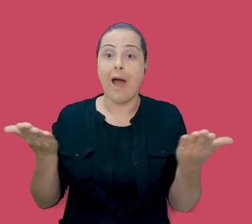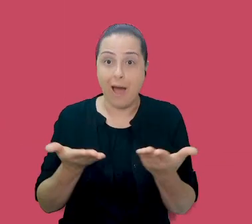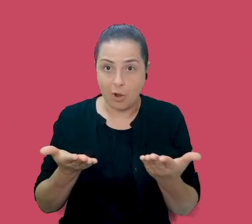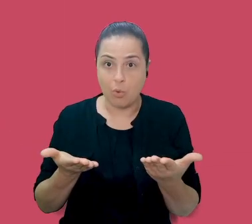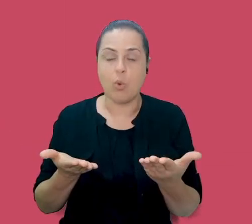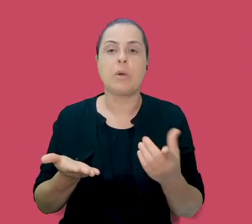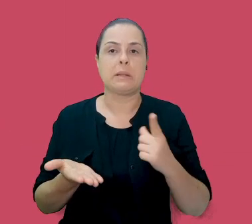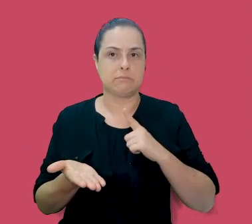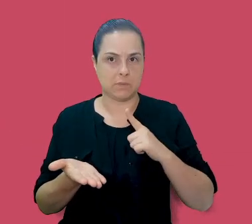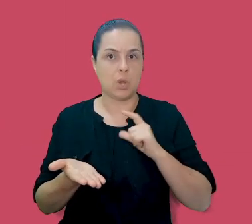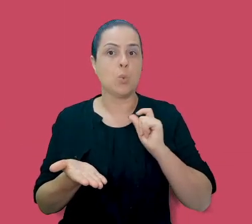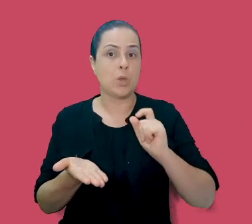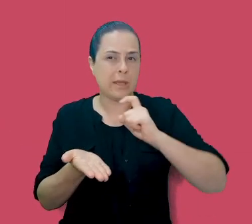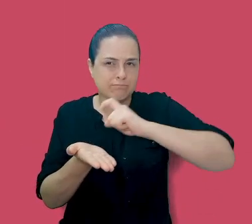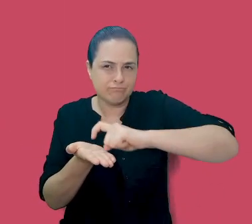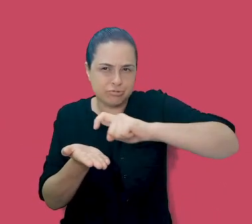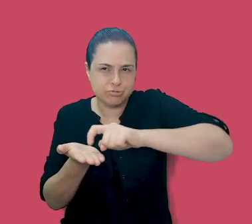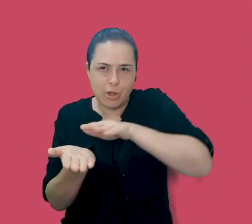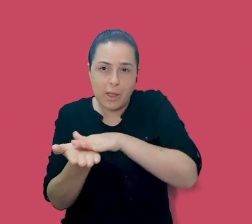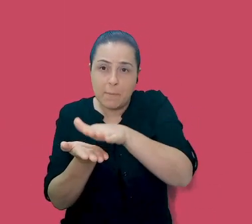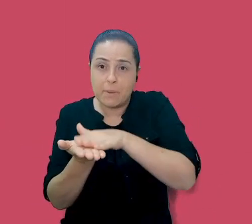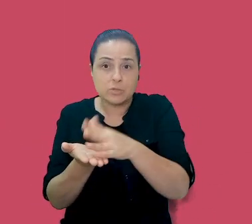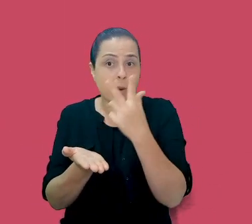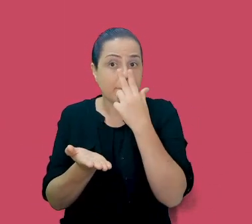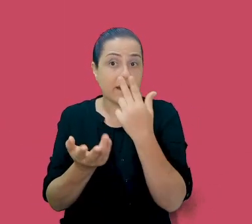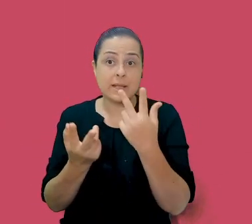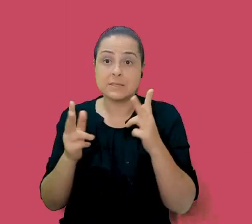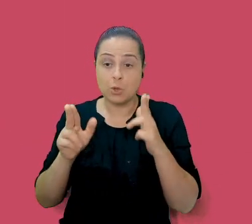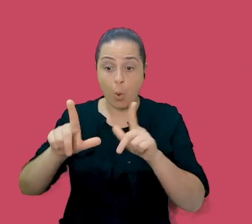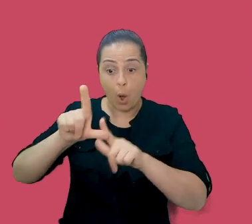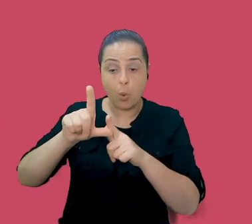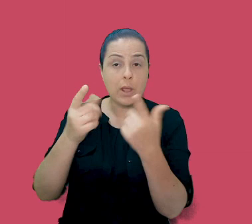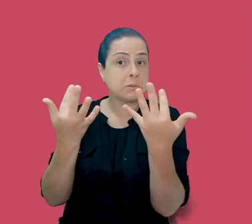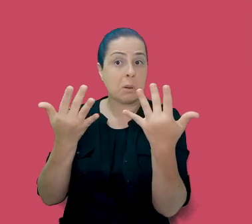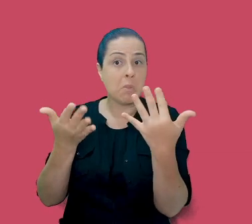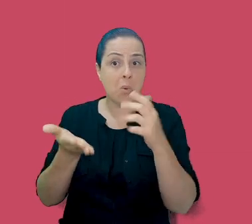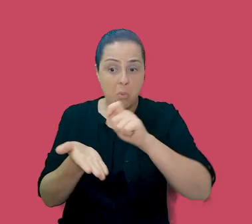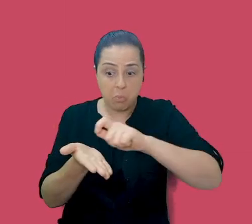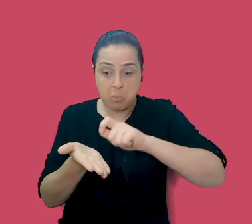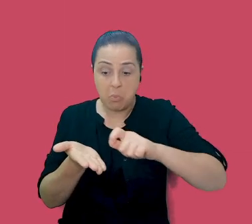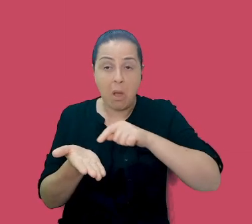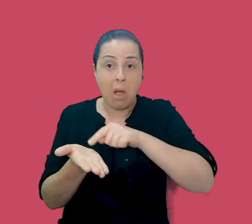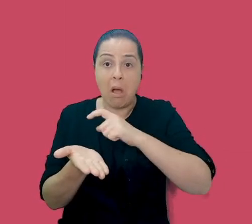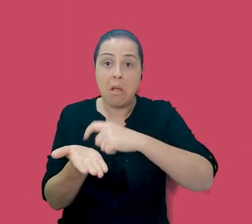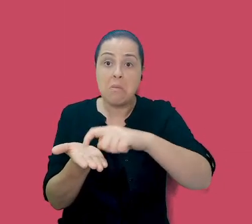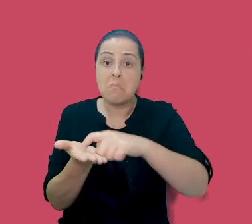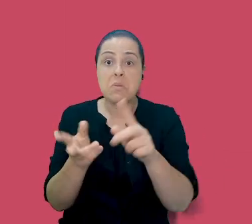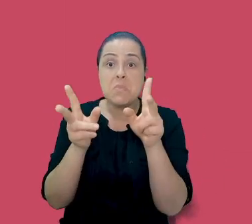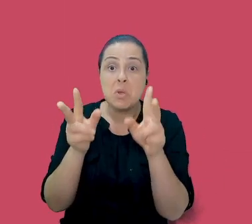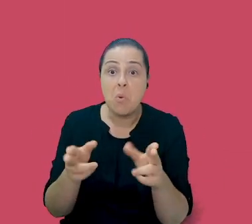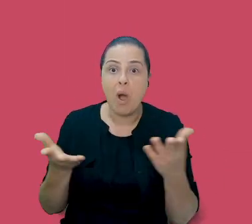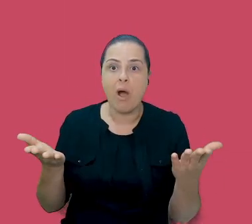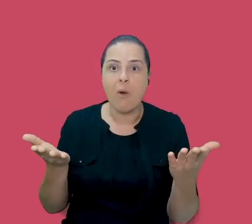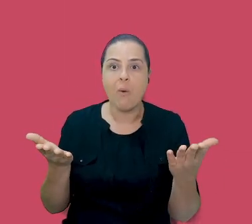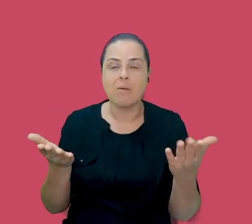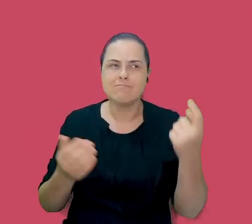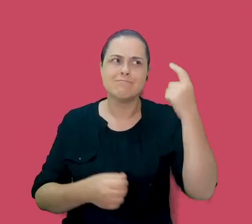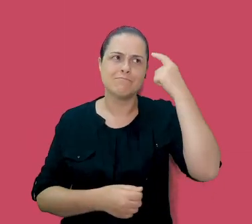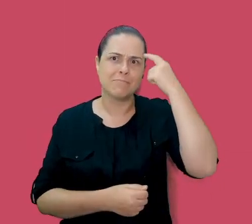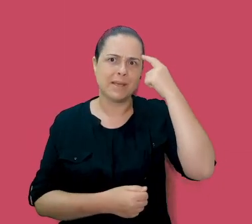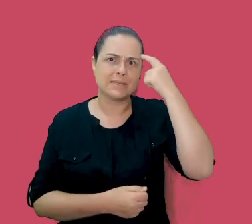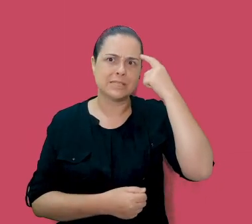impressoras que escrevem à mão, né? Então, assim, é isso que acontece. Assim, cada vez que você vem com uma resposta, vai ter